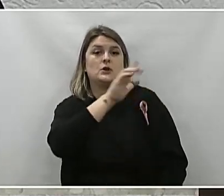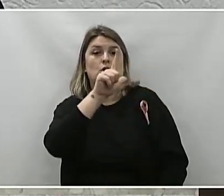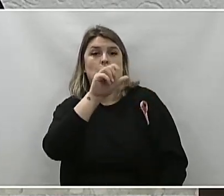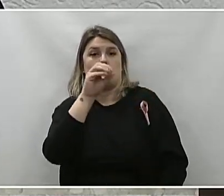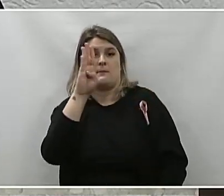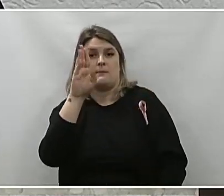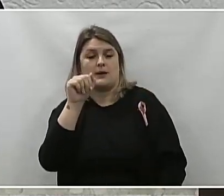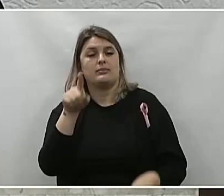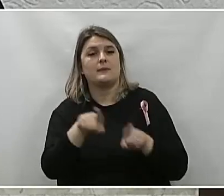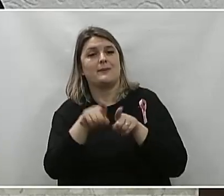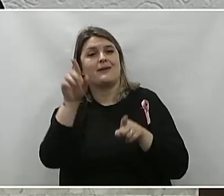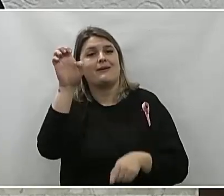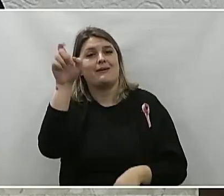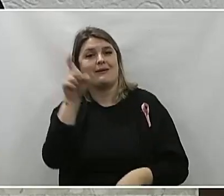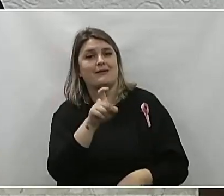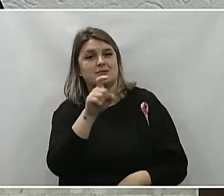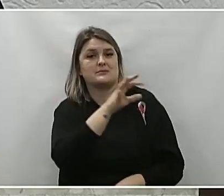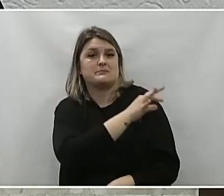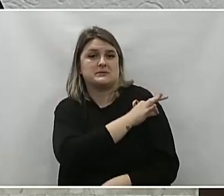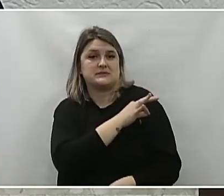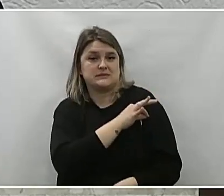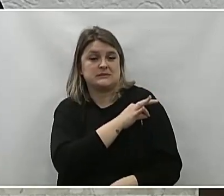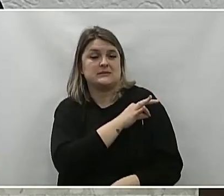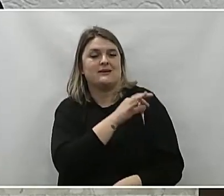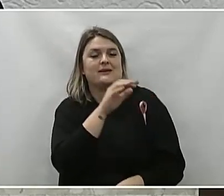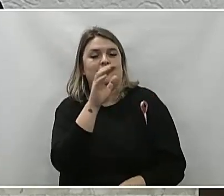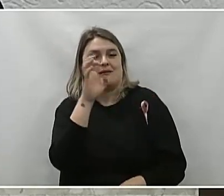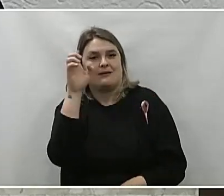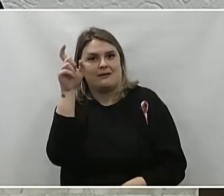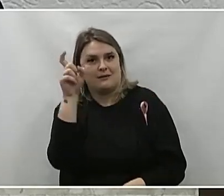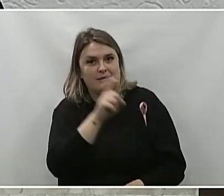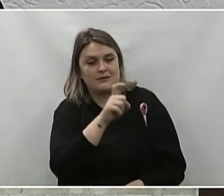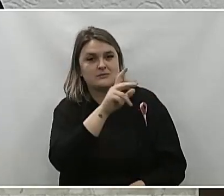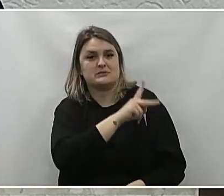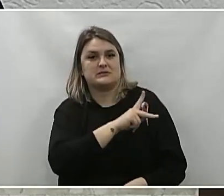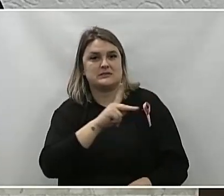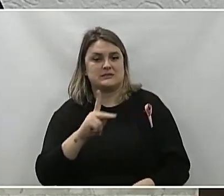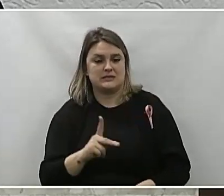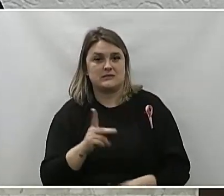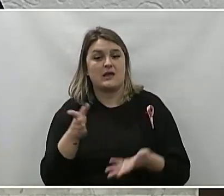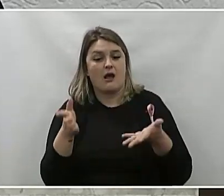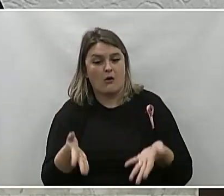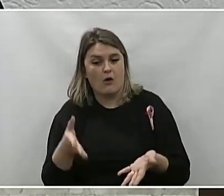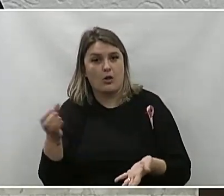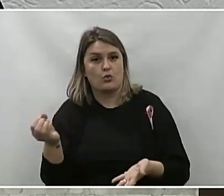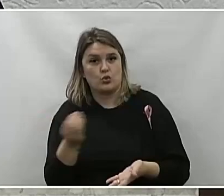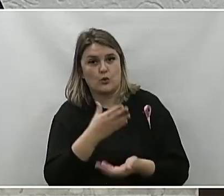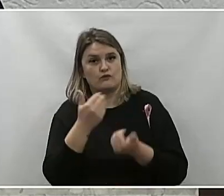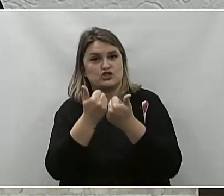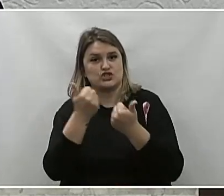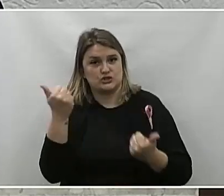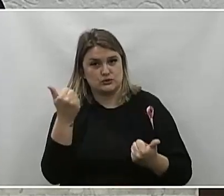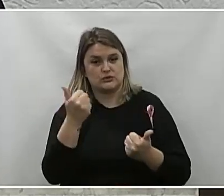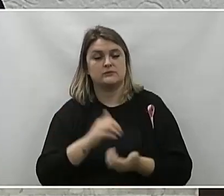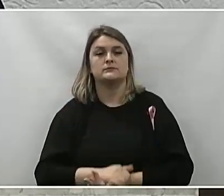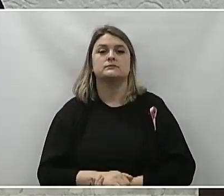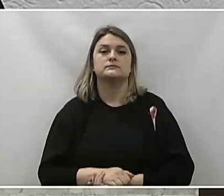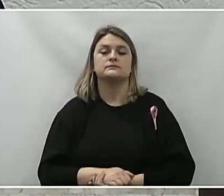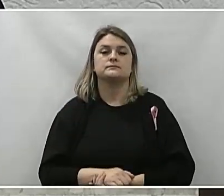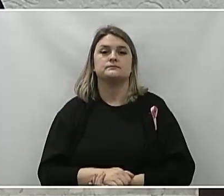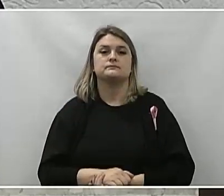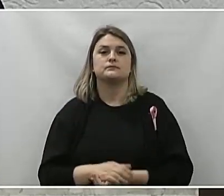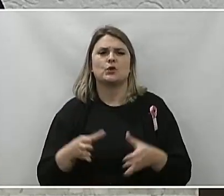além do ex-presidente e do novo presidente do consegue bem como a nova Chapa Eleita e outros participantes